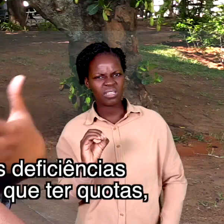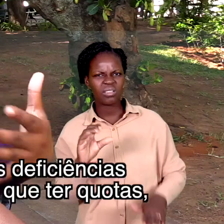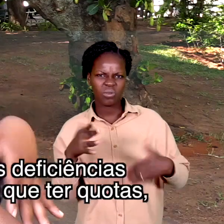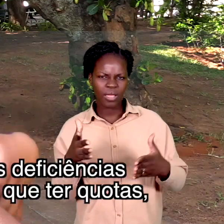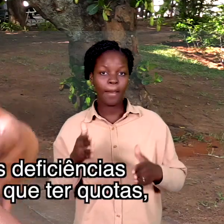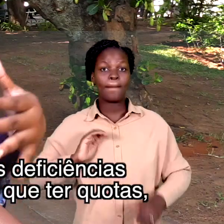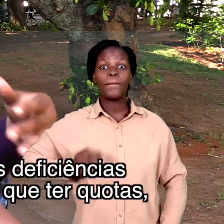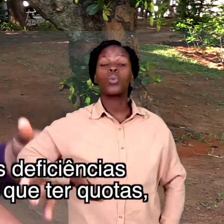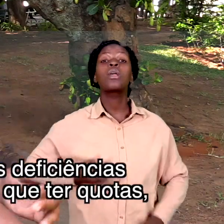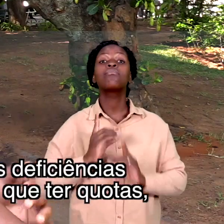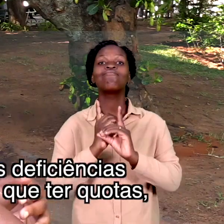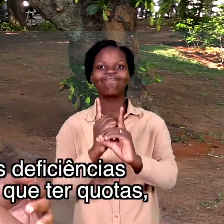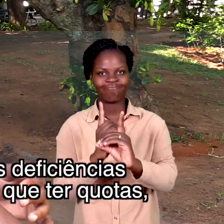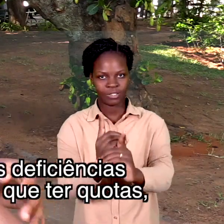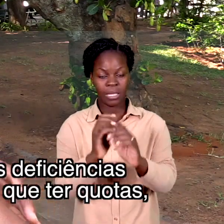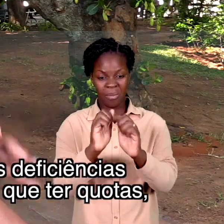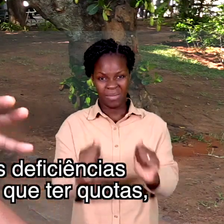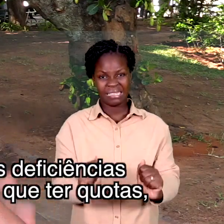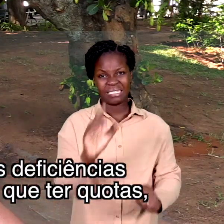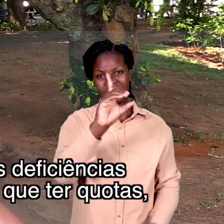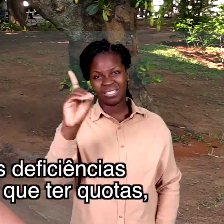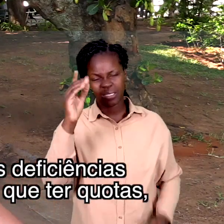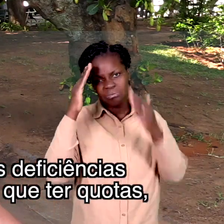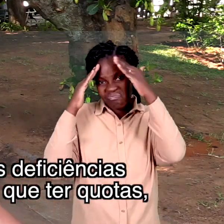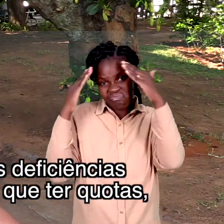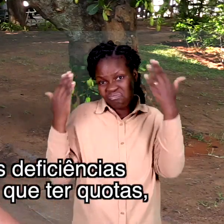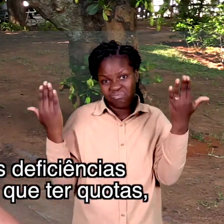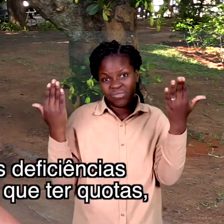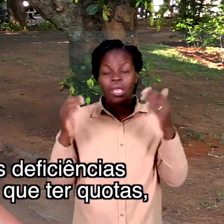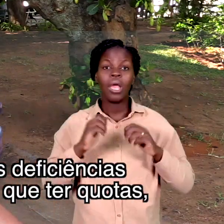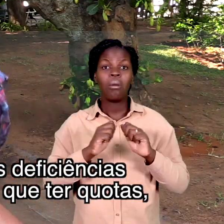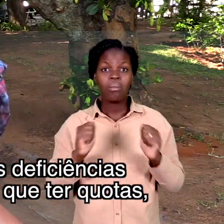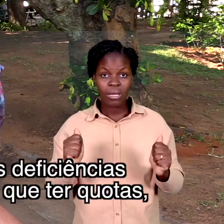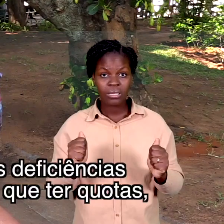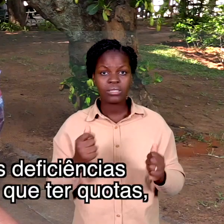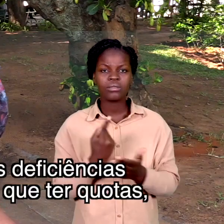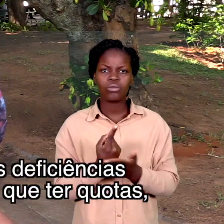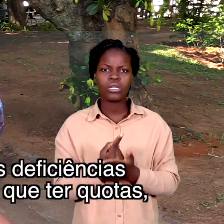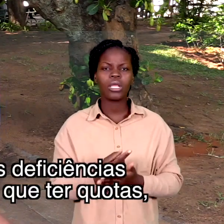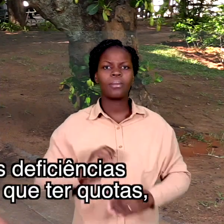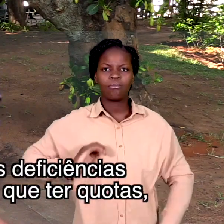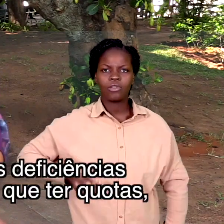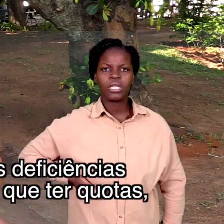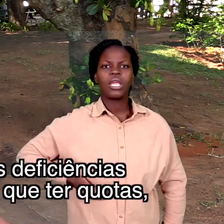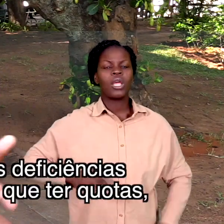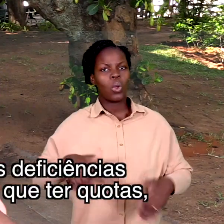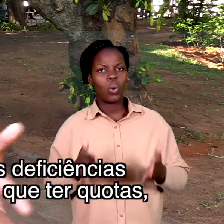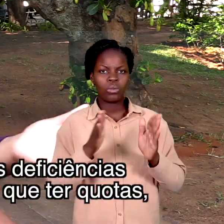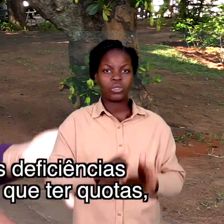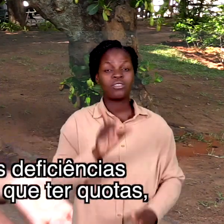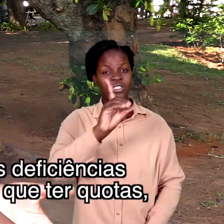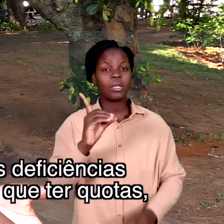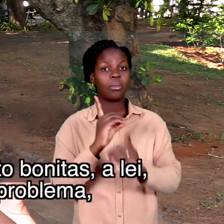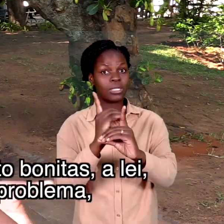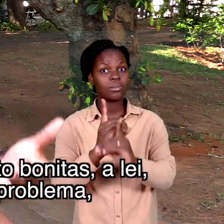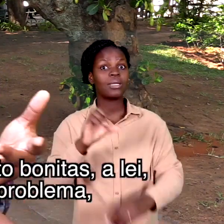10%, 20% para que as mulheres possam fazer parte. A nível da deficiência, não sei. Mas eu acho que mais do que ter cotas, essas cotas, porque às vezes as